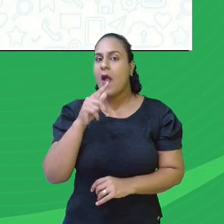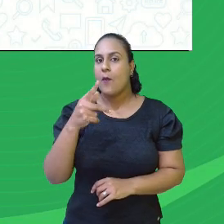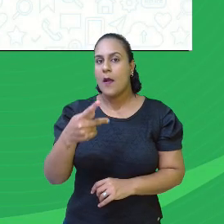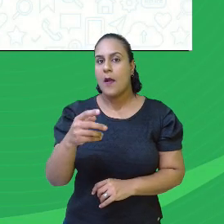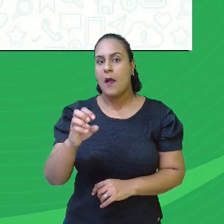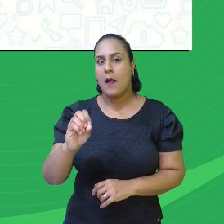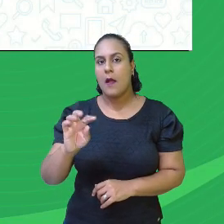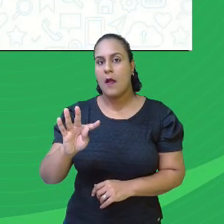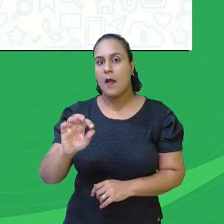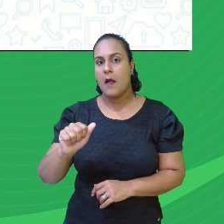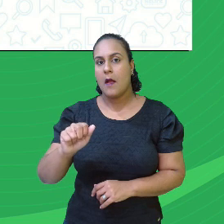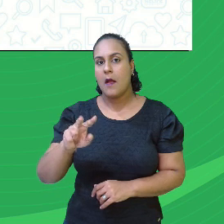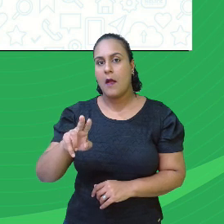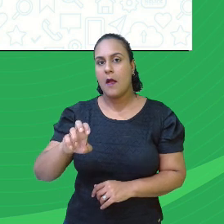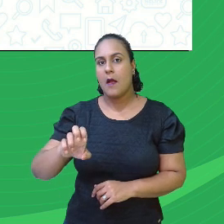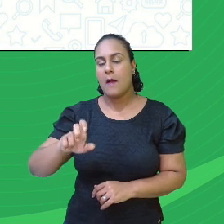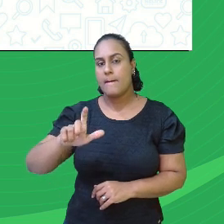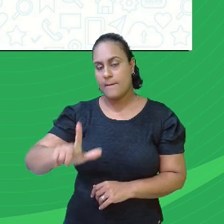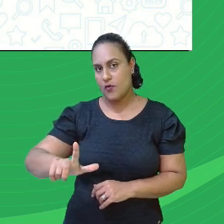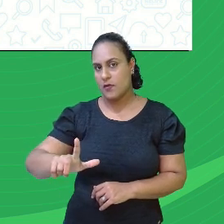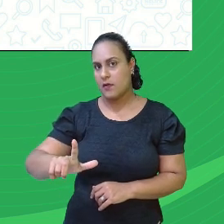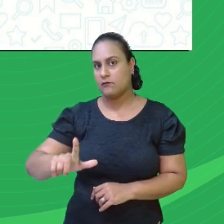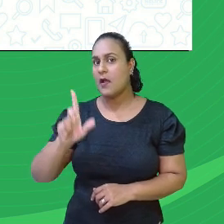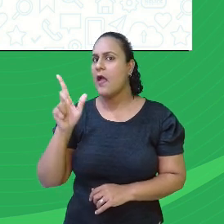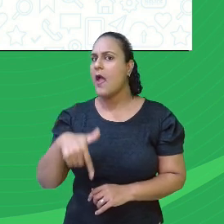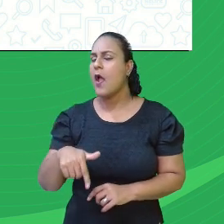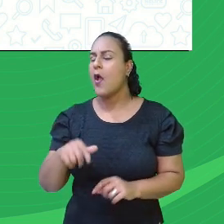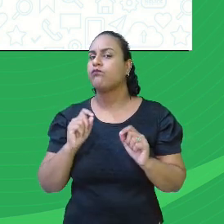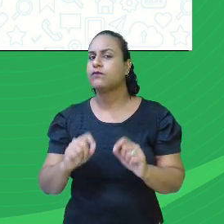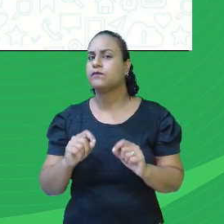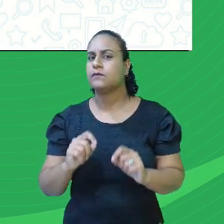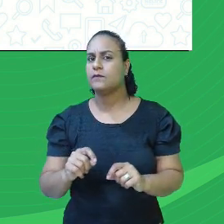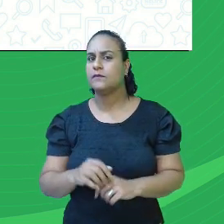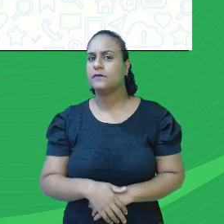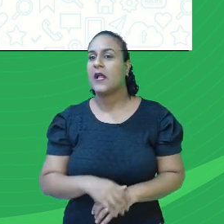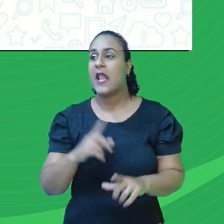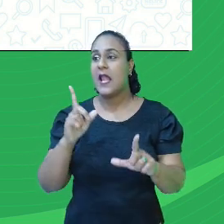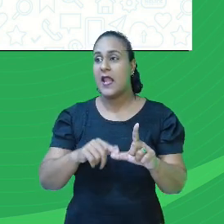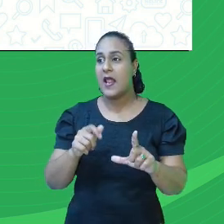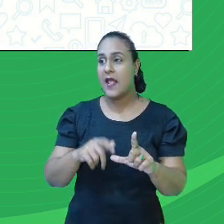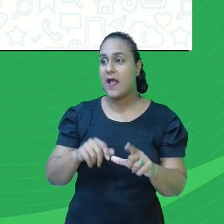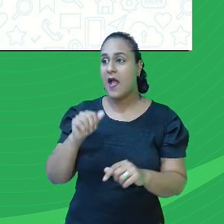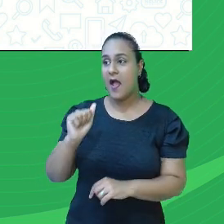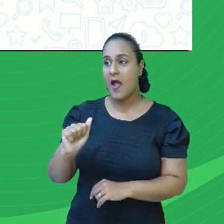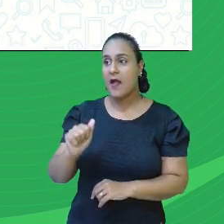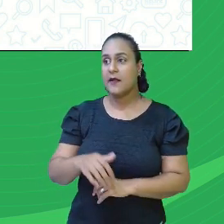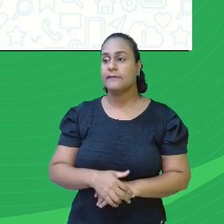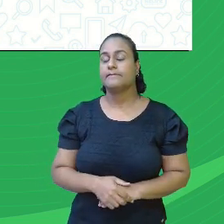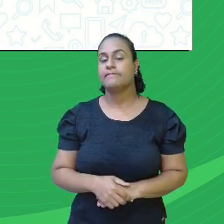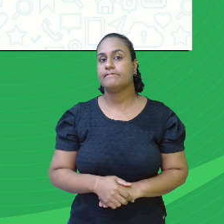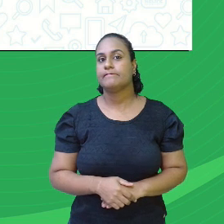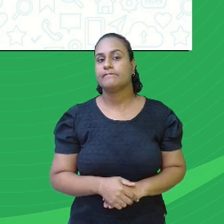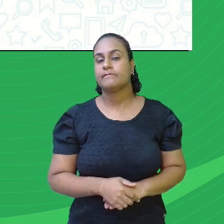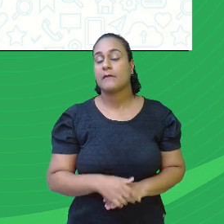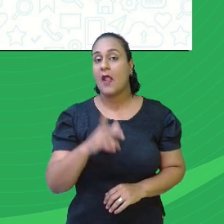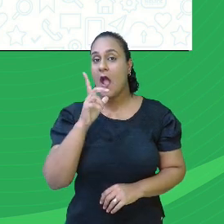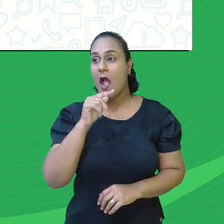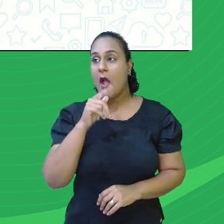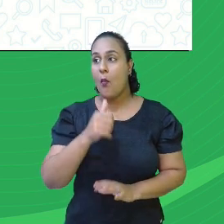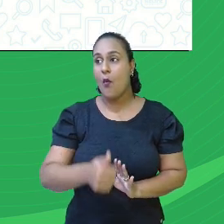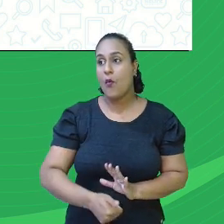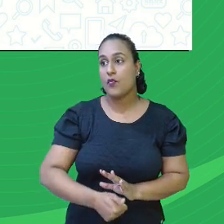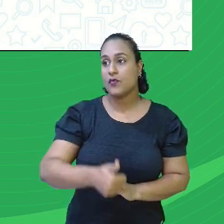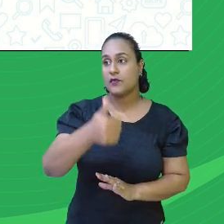potável? Eu falei hoje. Água potável. Letra A, diz assim, é a água